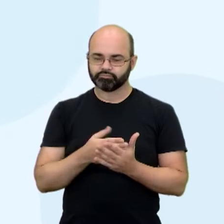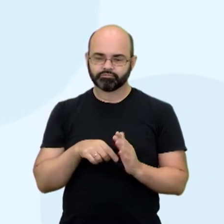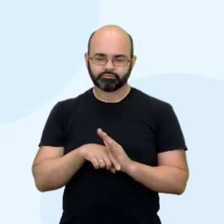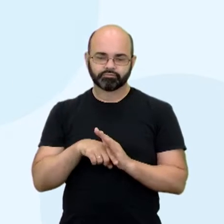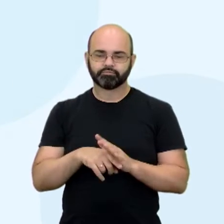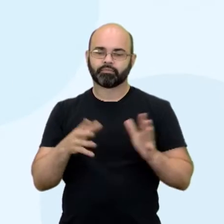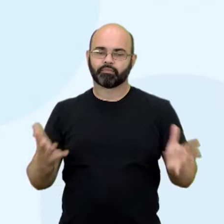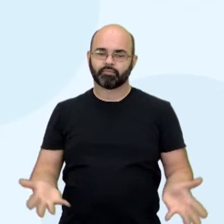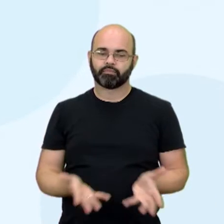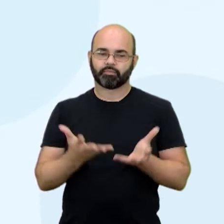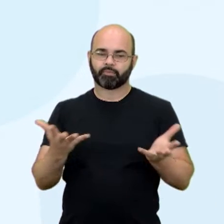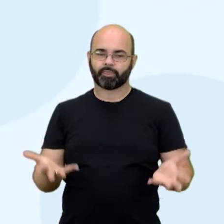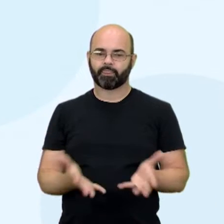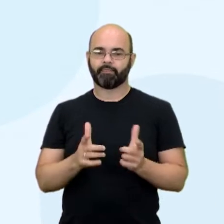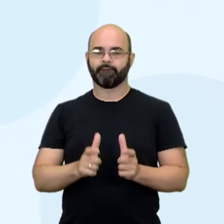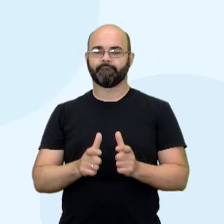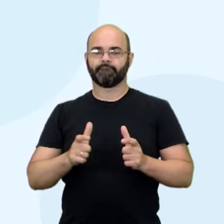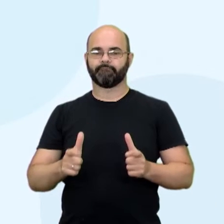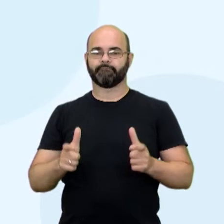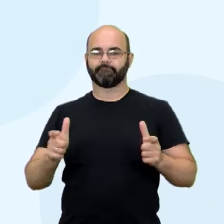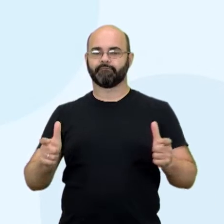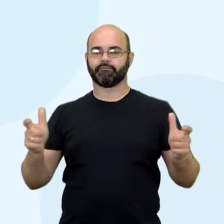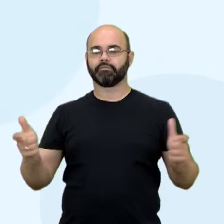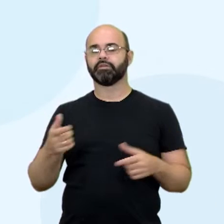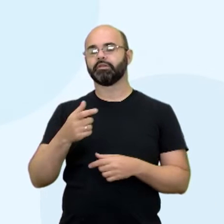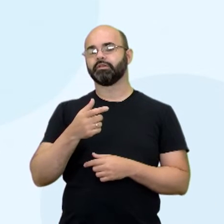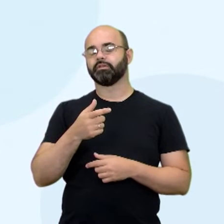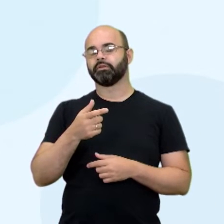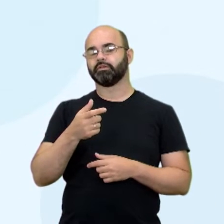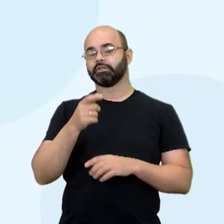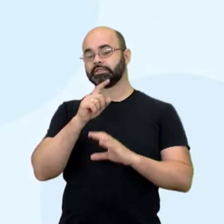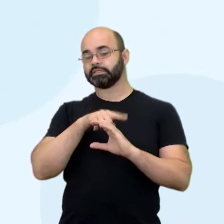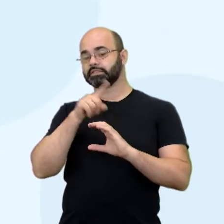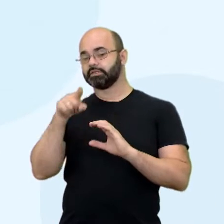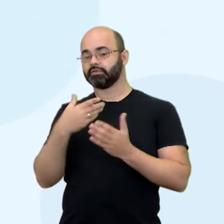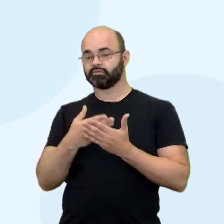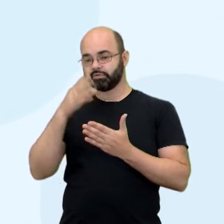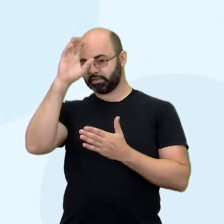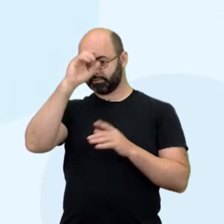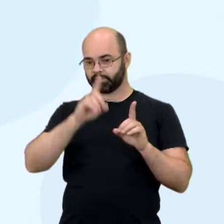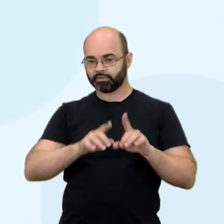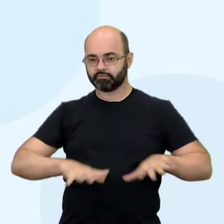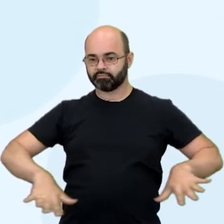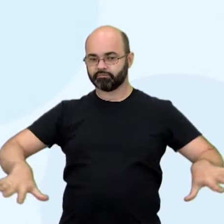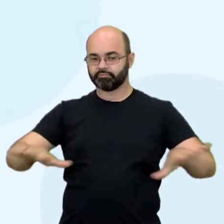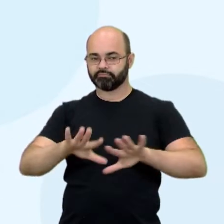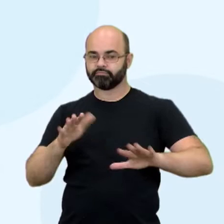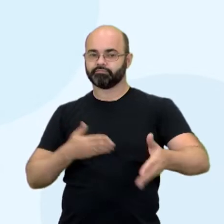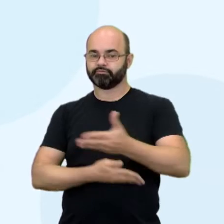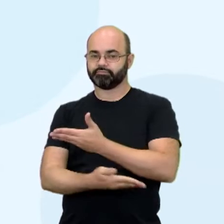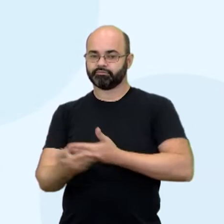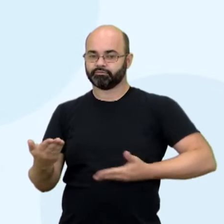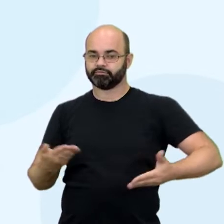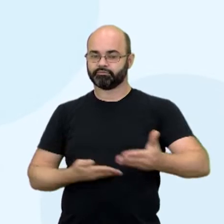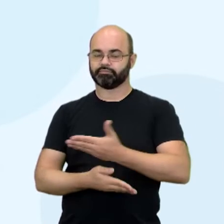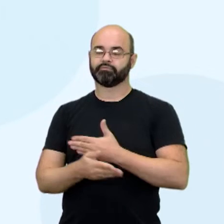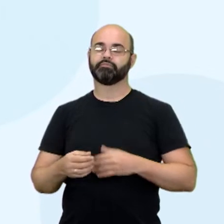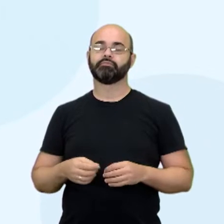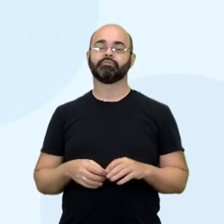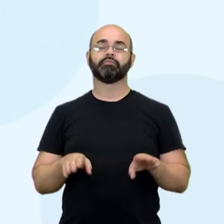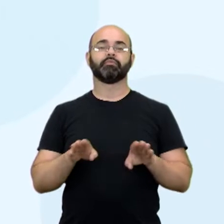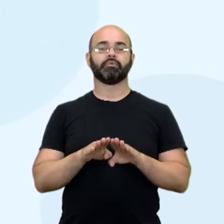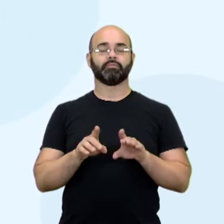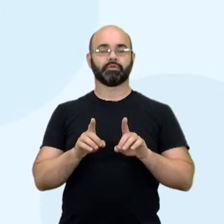e fortalecer o intercâmbio científico na área de demografia e o conhecimento da realidade